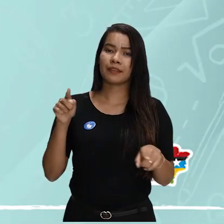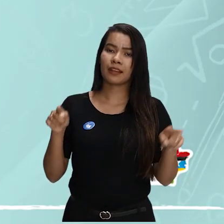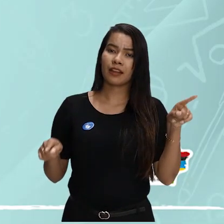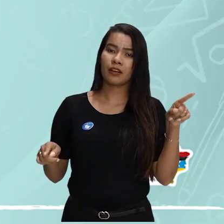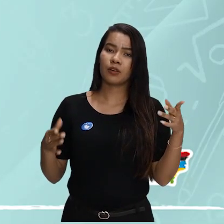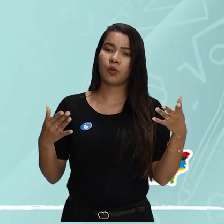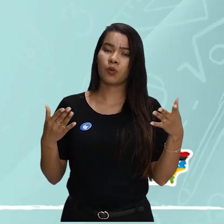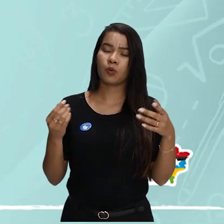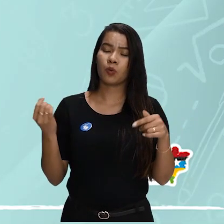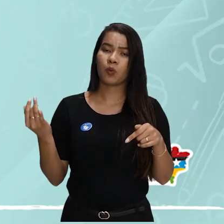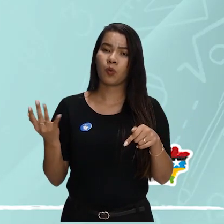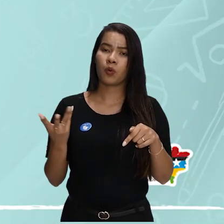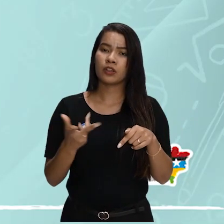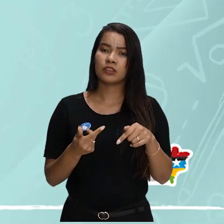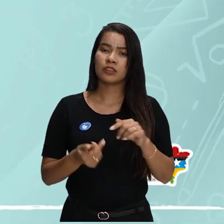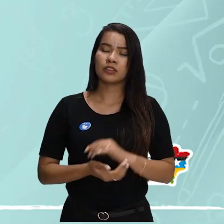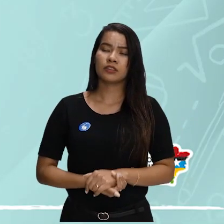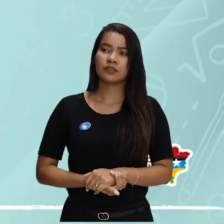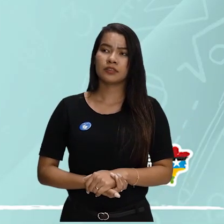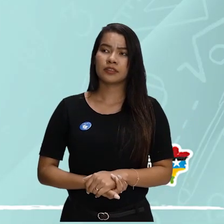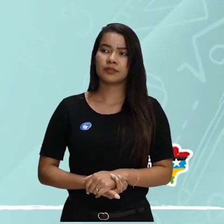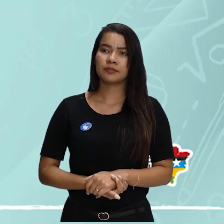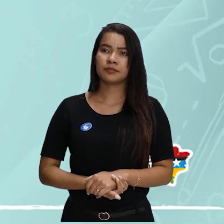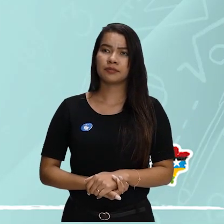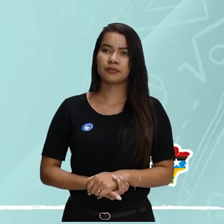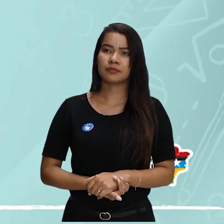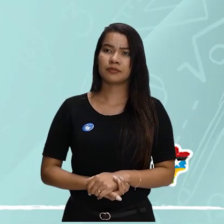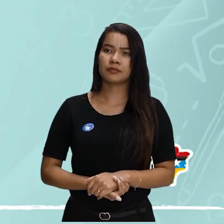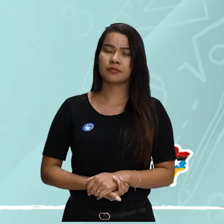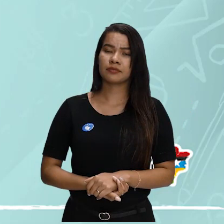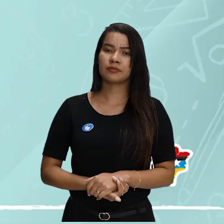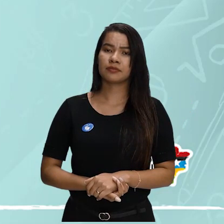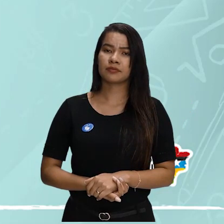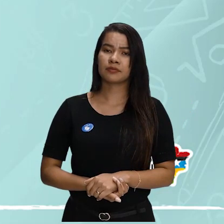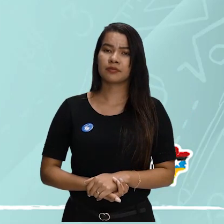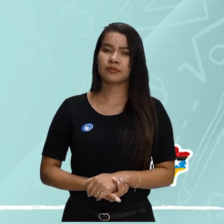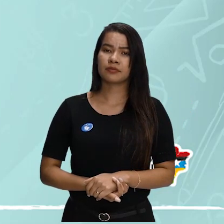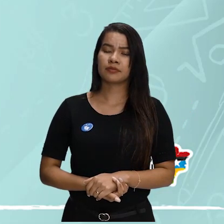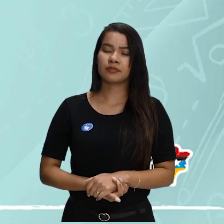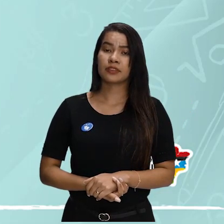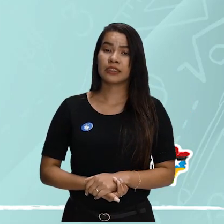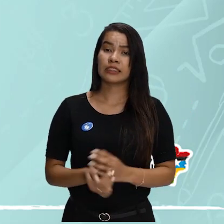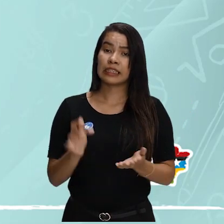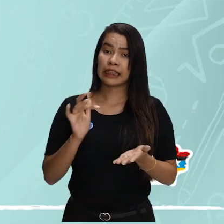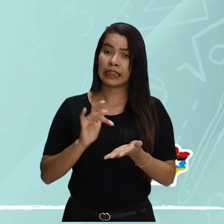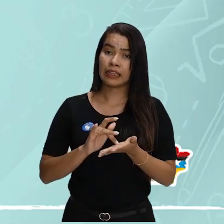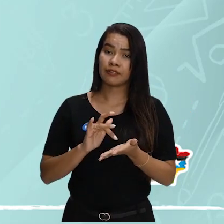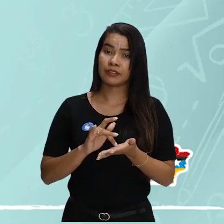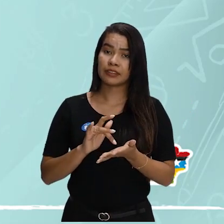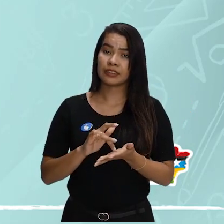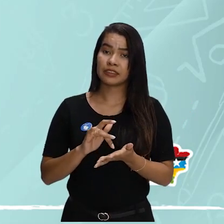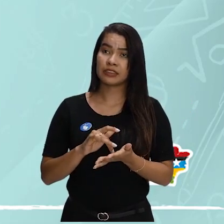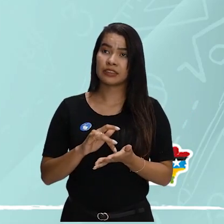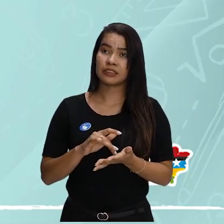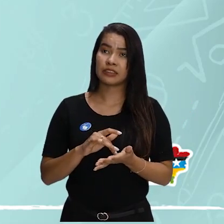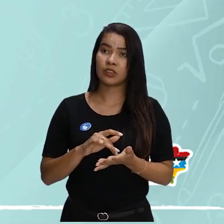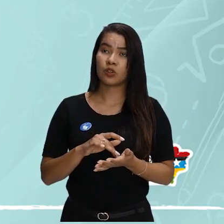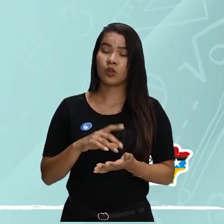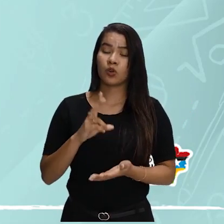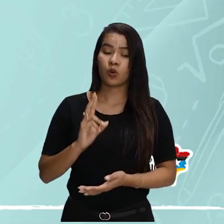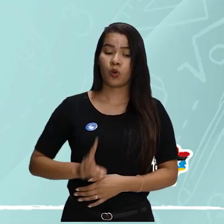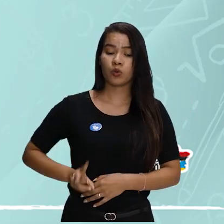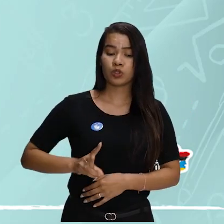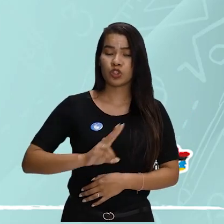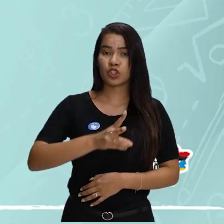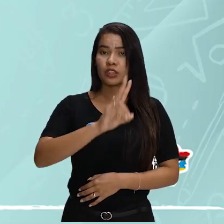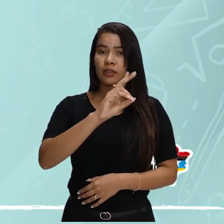variável quantitativa, né? Uma quantitativa, na verdade, está errado aqui, é contínua, porque